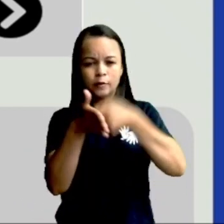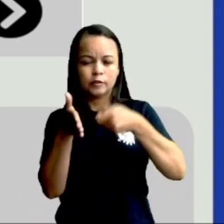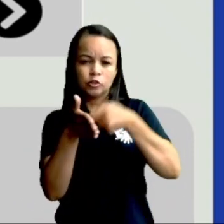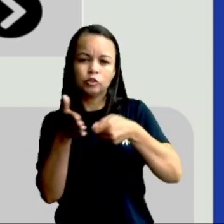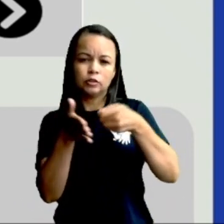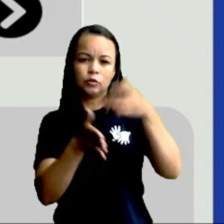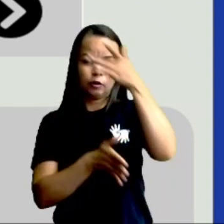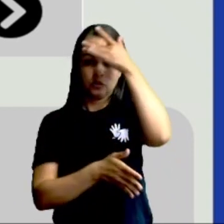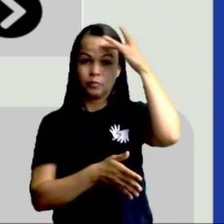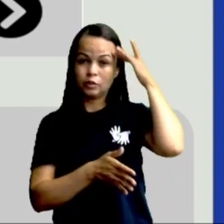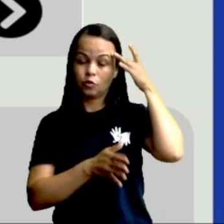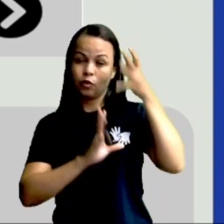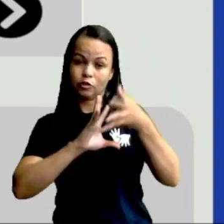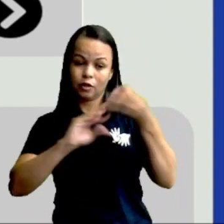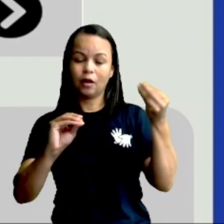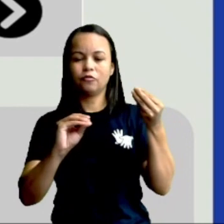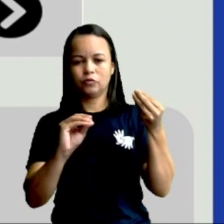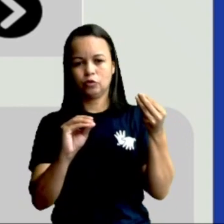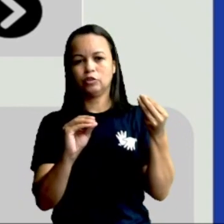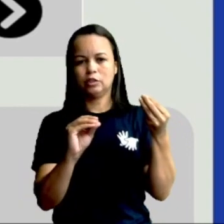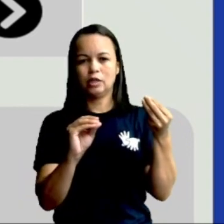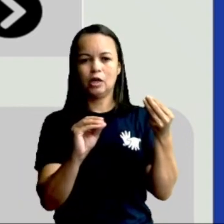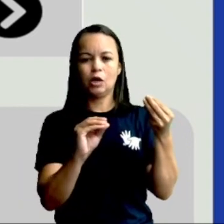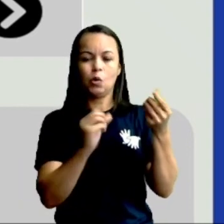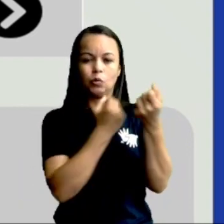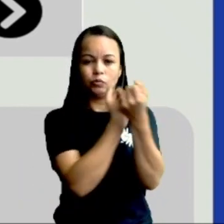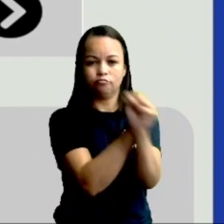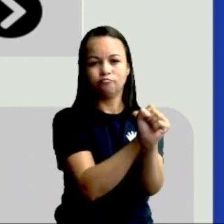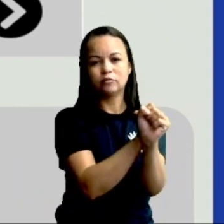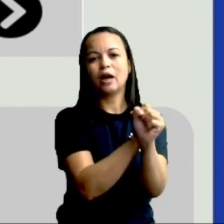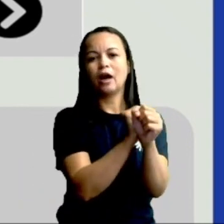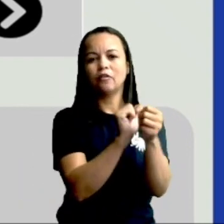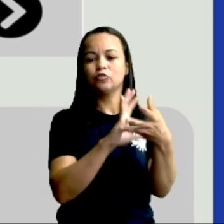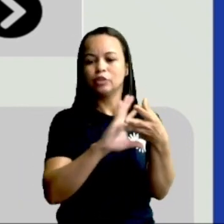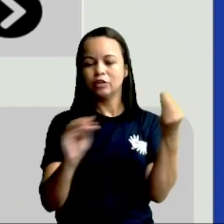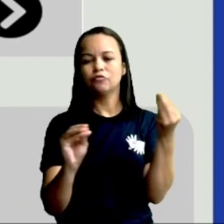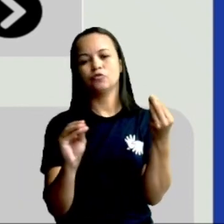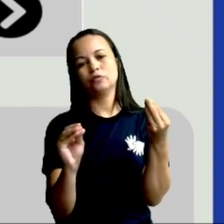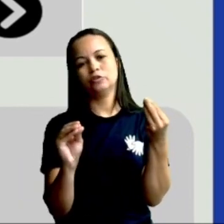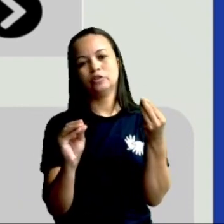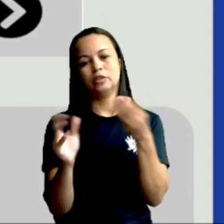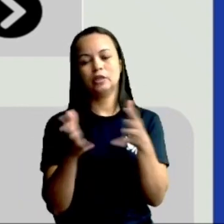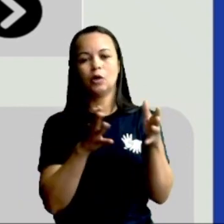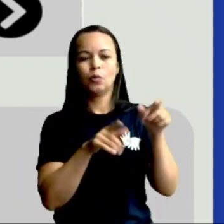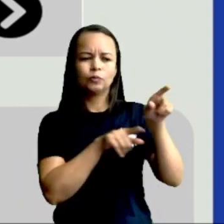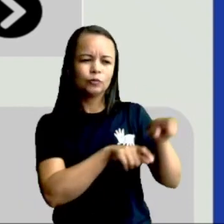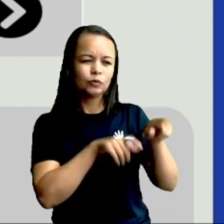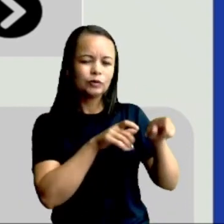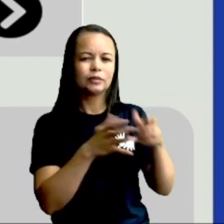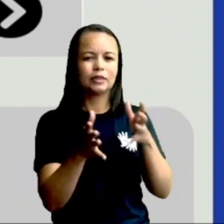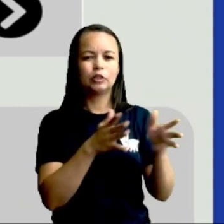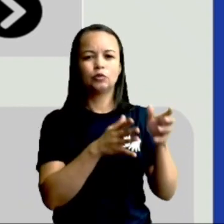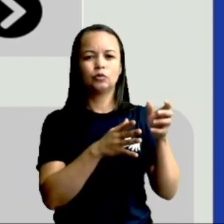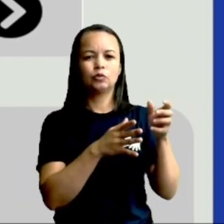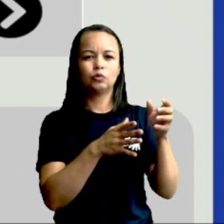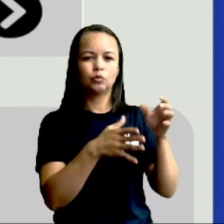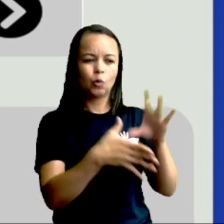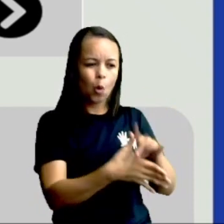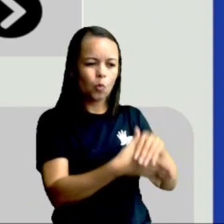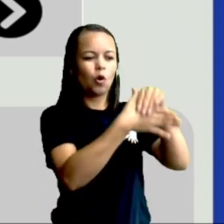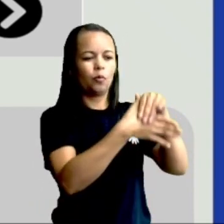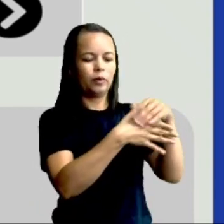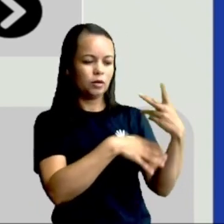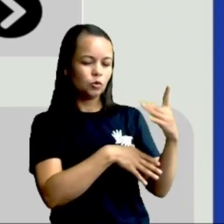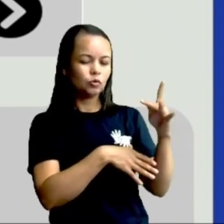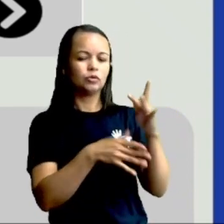resistiam, as pessoas que fugiam, né, os escravizados que fugiam das fazendas, né, do domínio dos seus